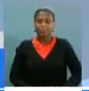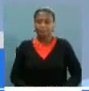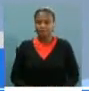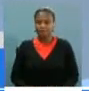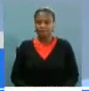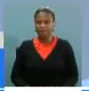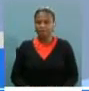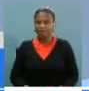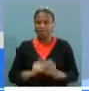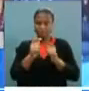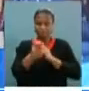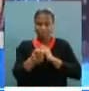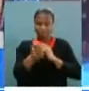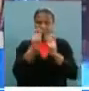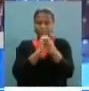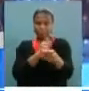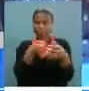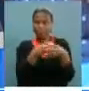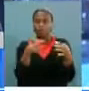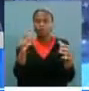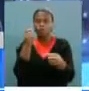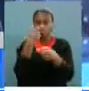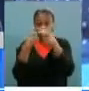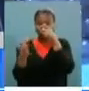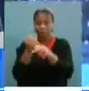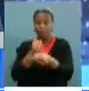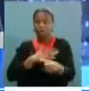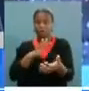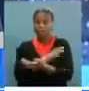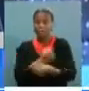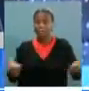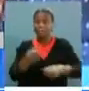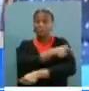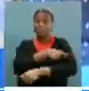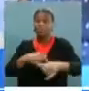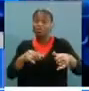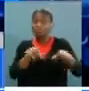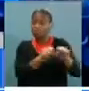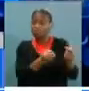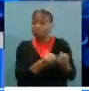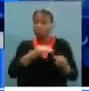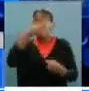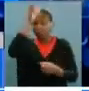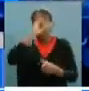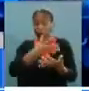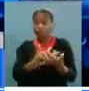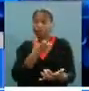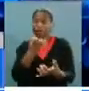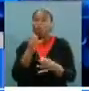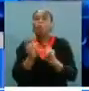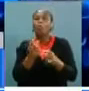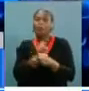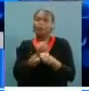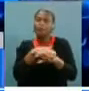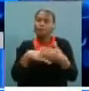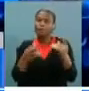Na entrevista coletiva com jornalistas e representantes da sociedade civil, o primeiro-ministro elencou os feitos e os resultados